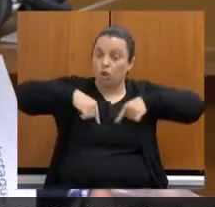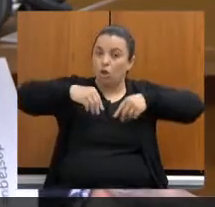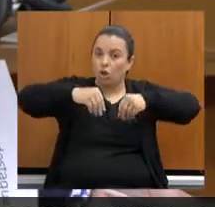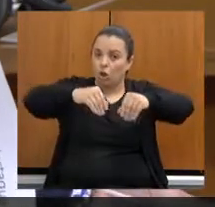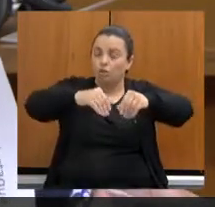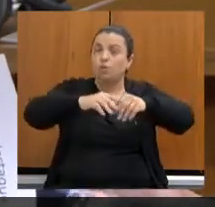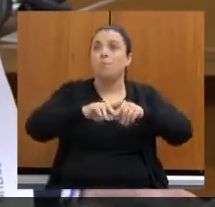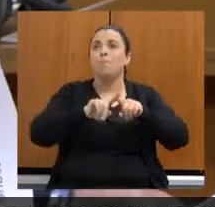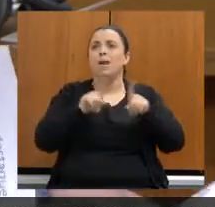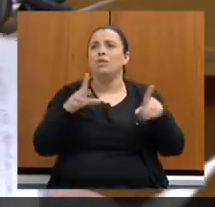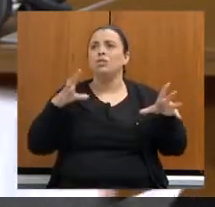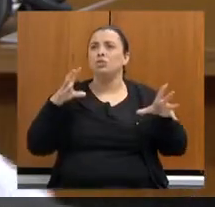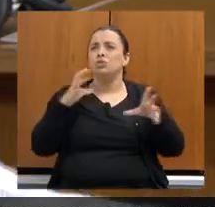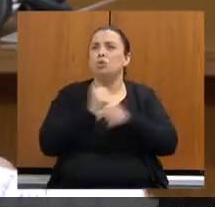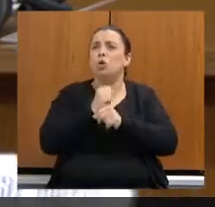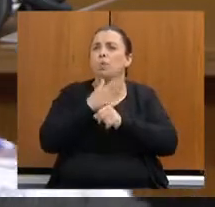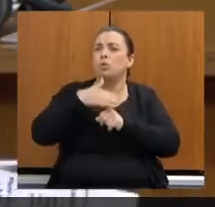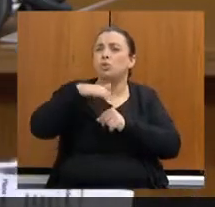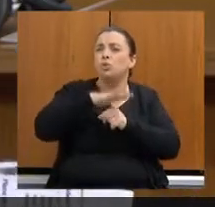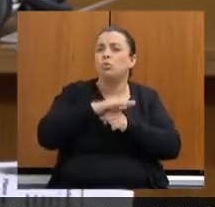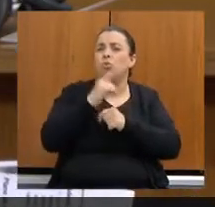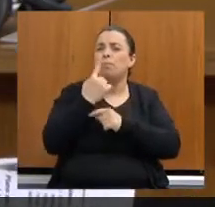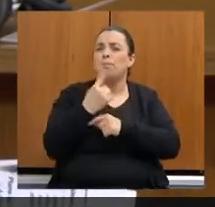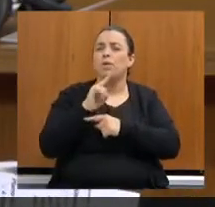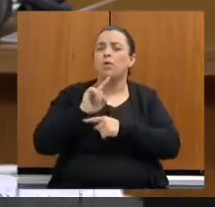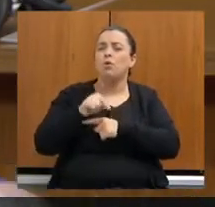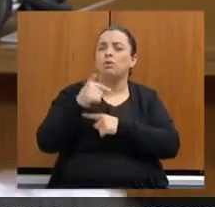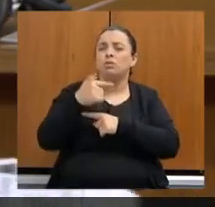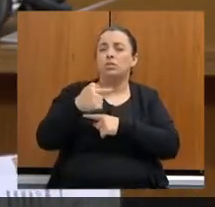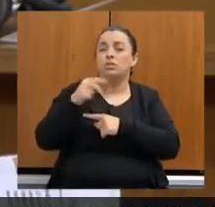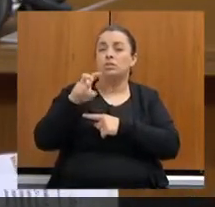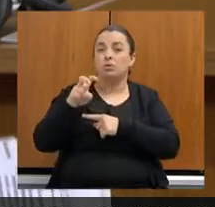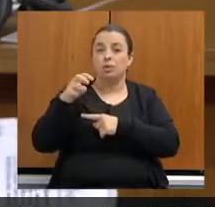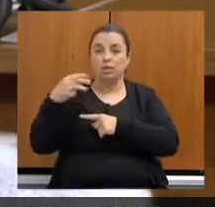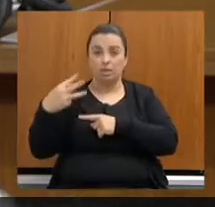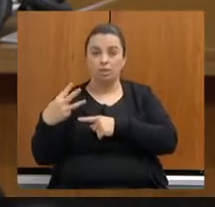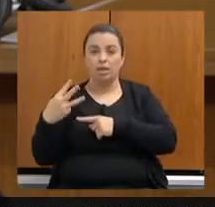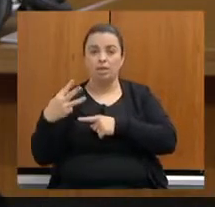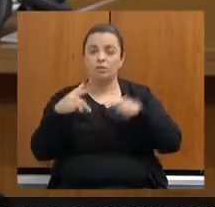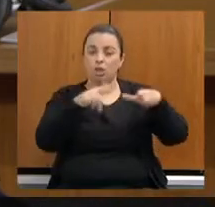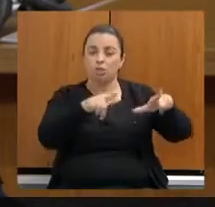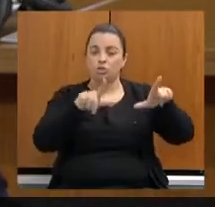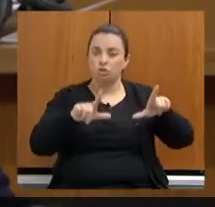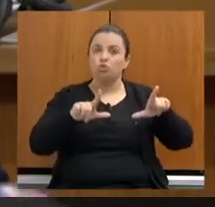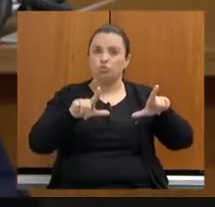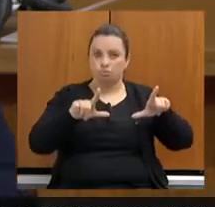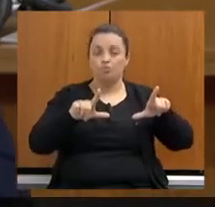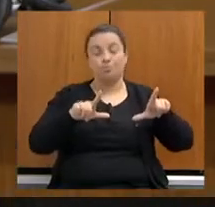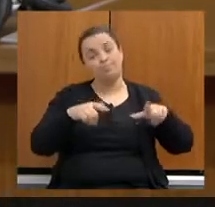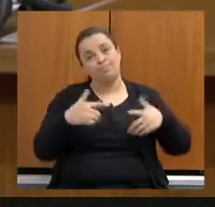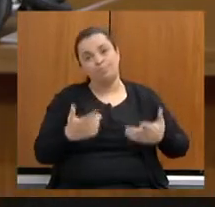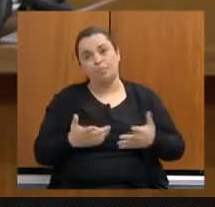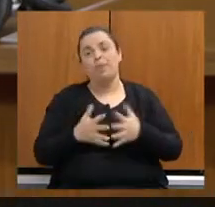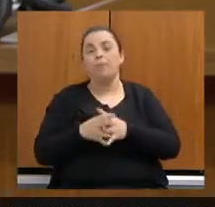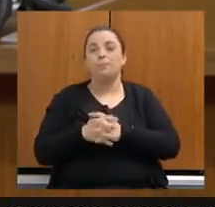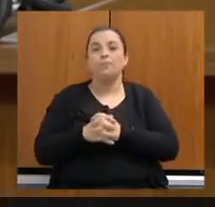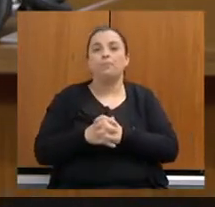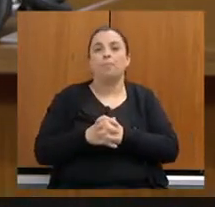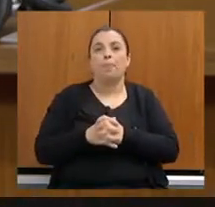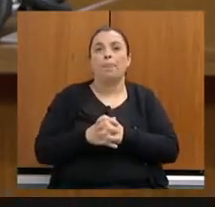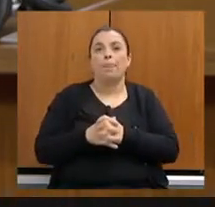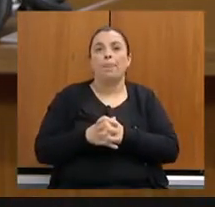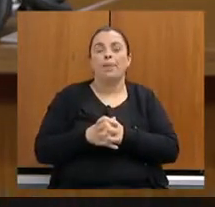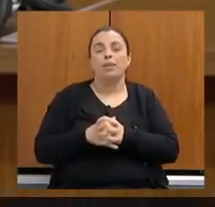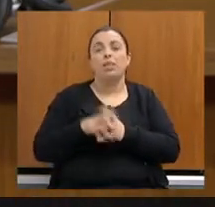são 1753 títulos E se eu falei algum momento aqui bem mas enfim posso